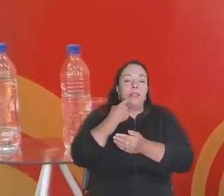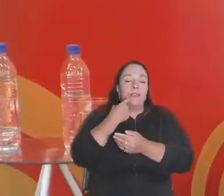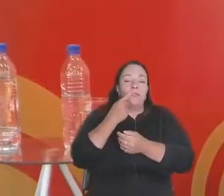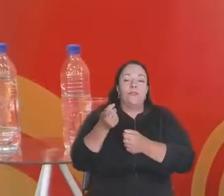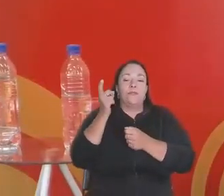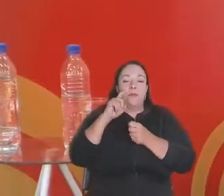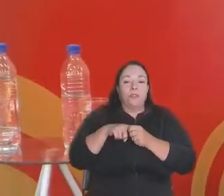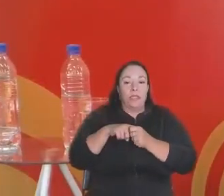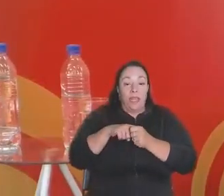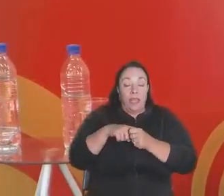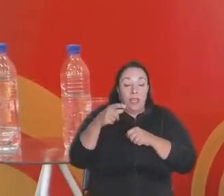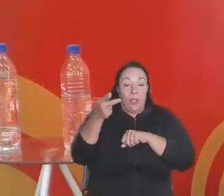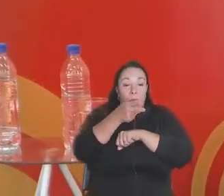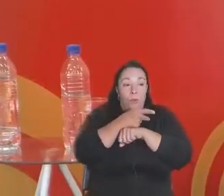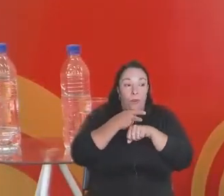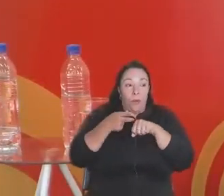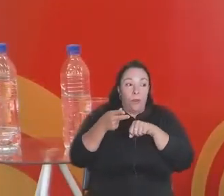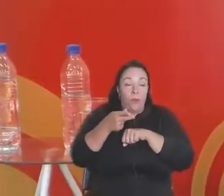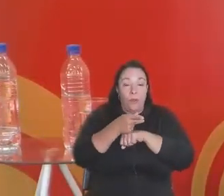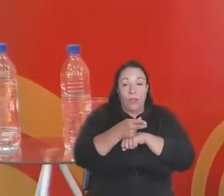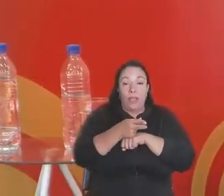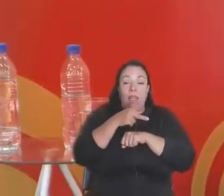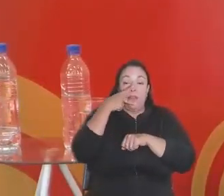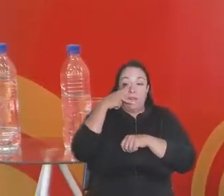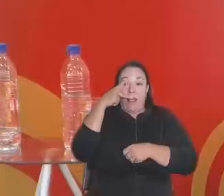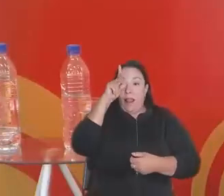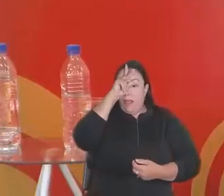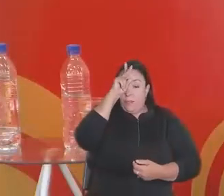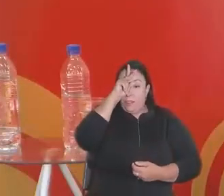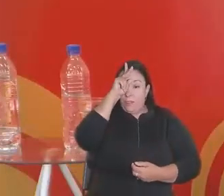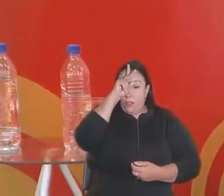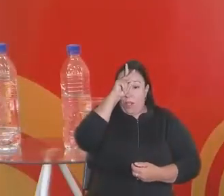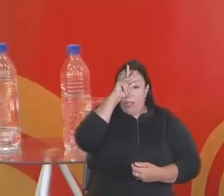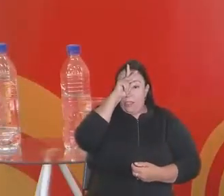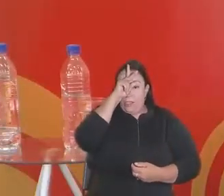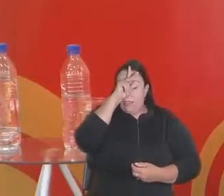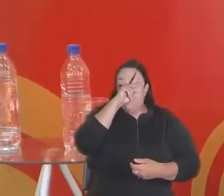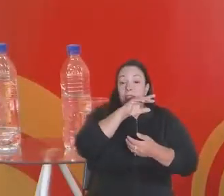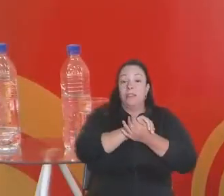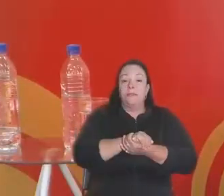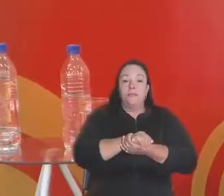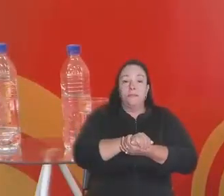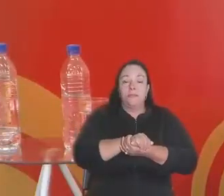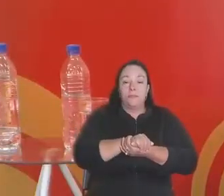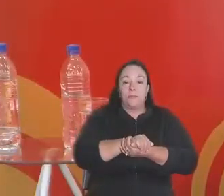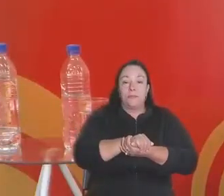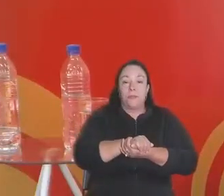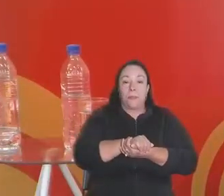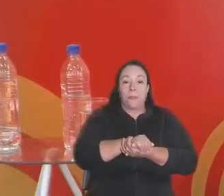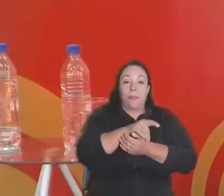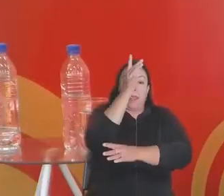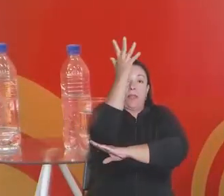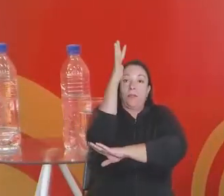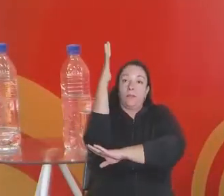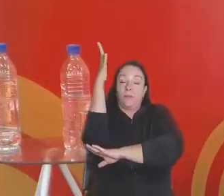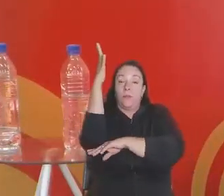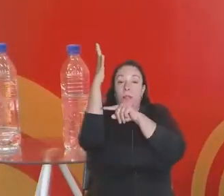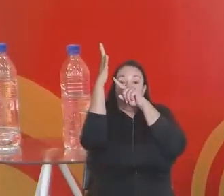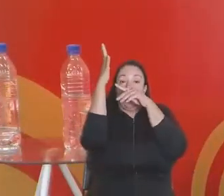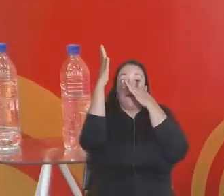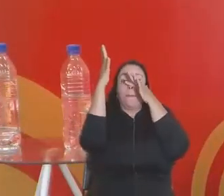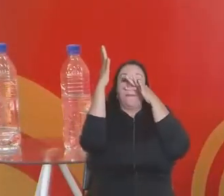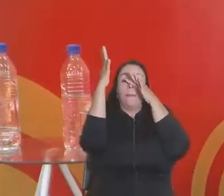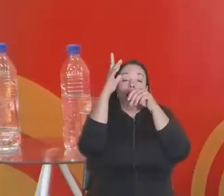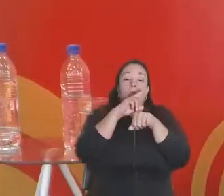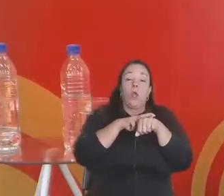Eu procurei narrar a história, como eu disse para a senhora, na questão do ipê roxo aí, foi um dia que